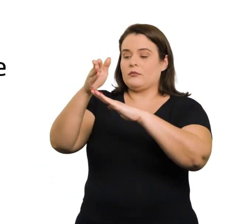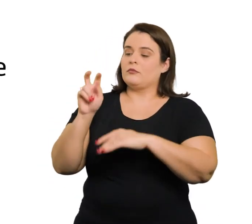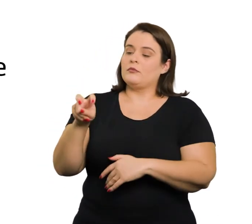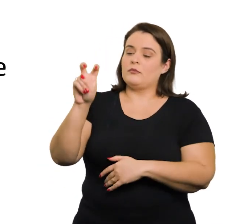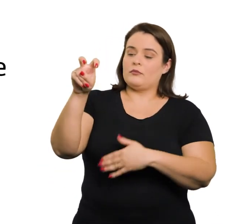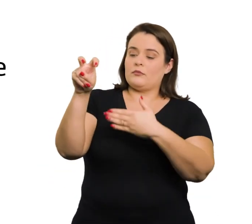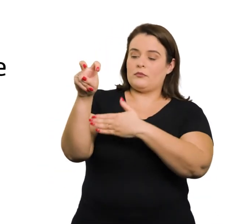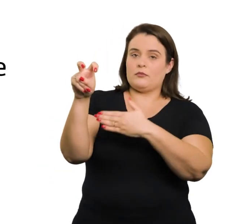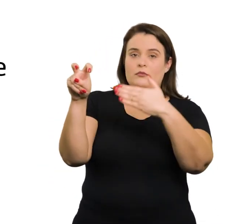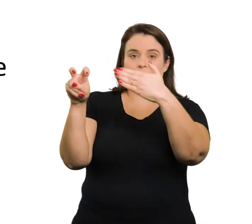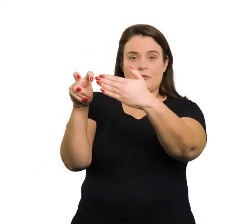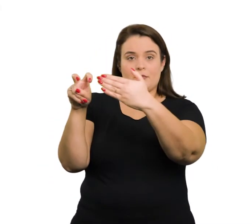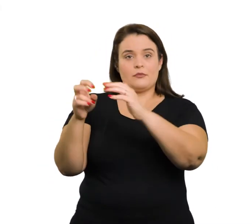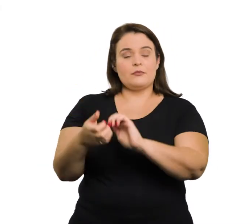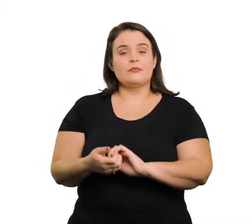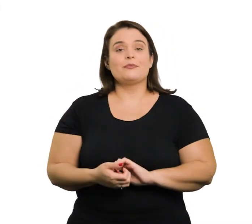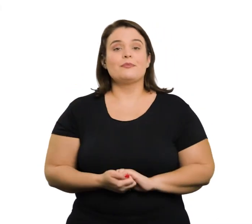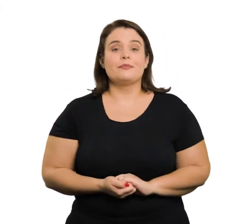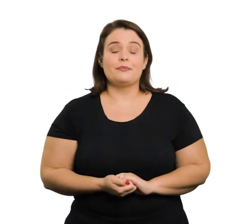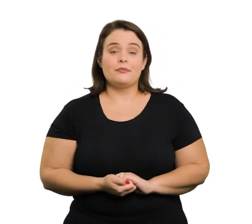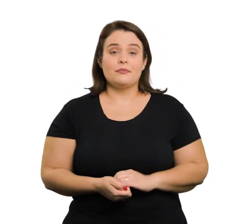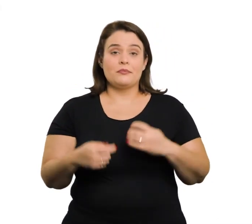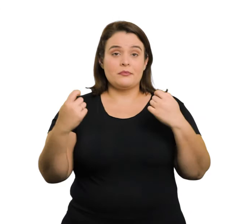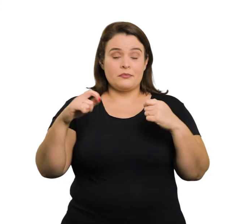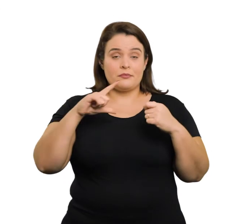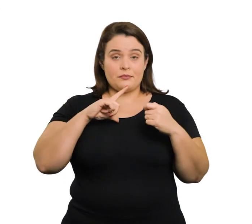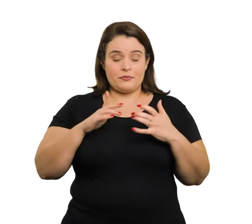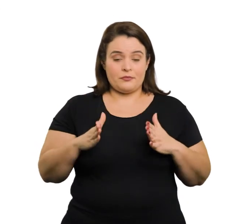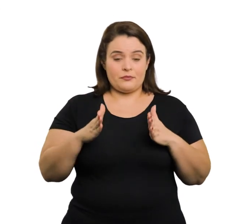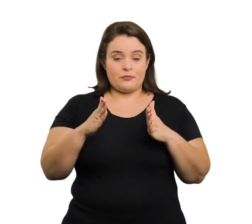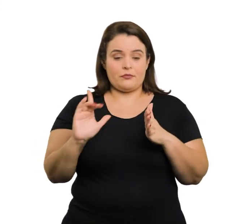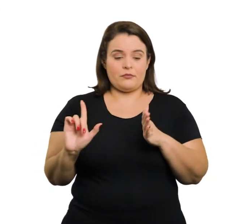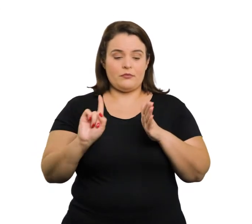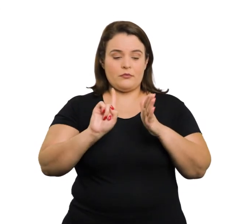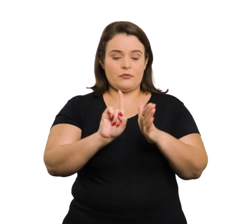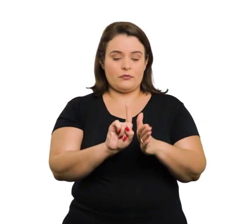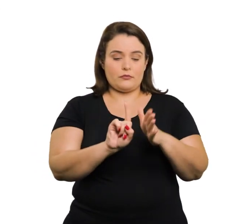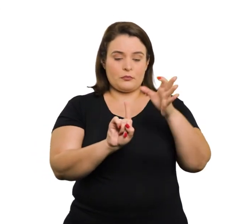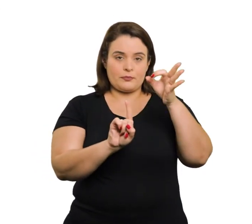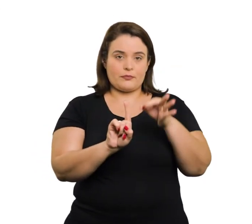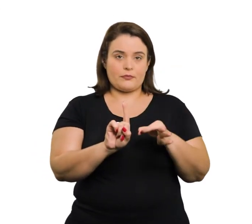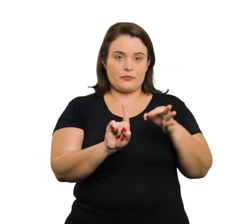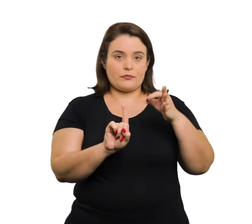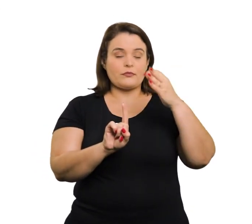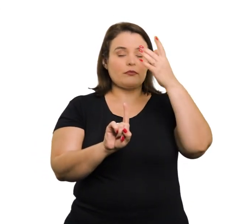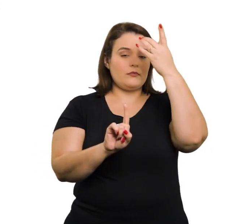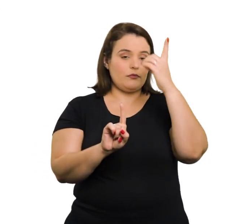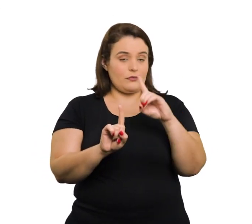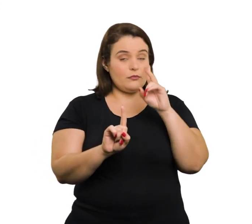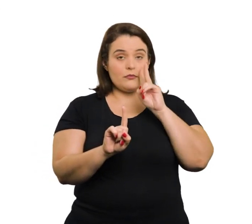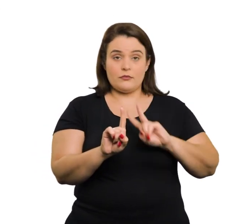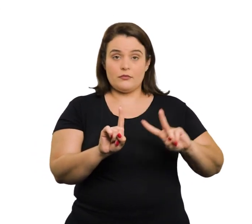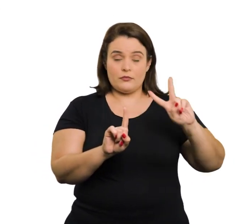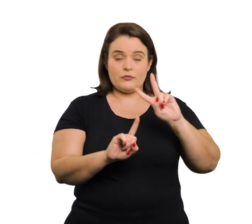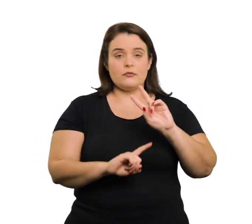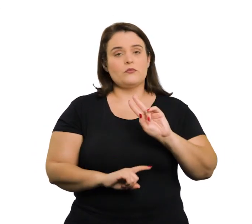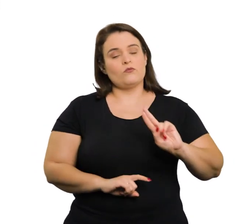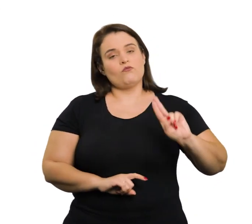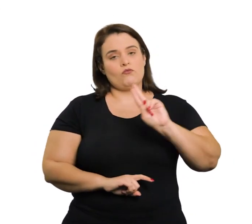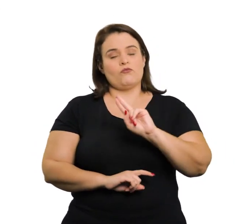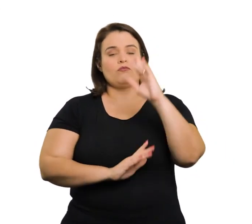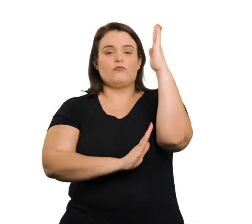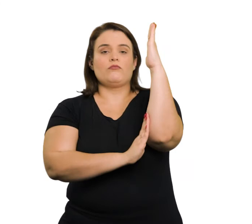degraus isolados, a fim de orientar o posicionamento adequado da pessoa com deficiência visual para o uso